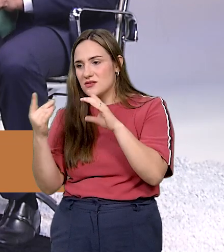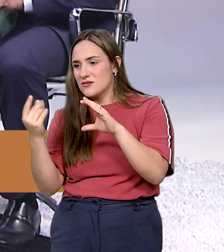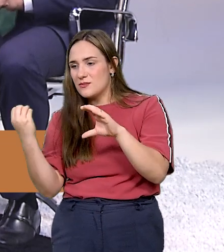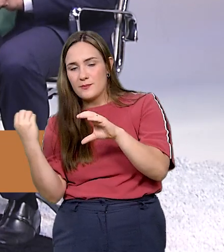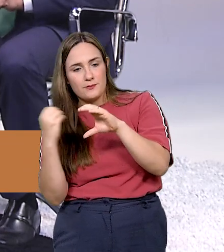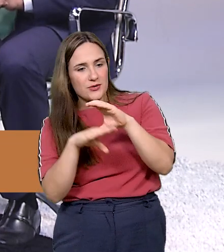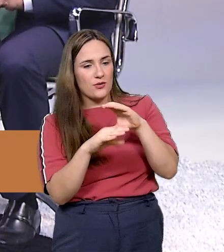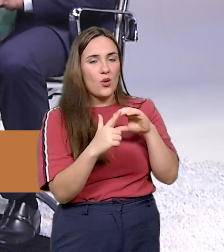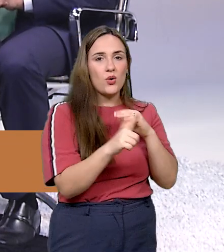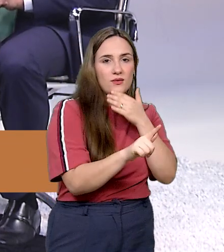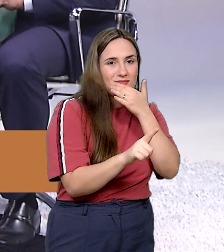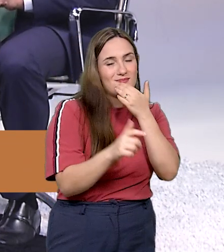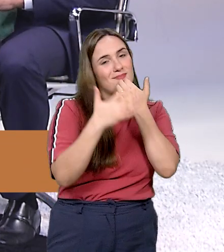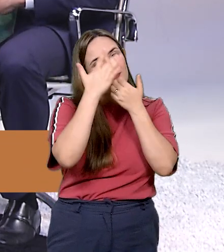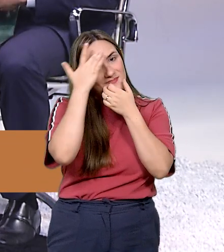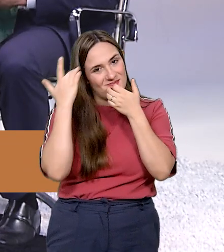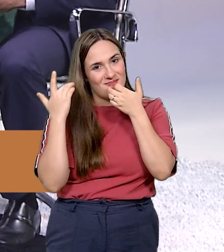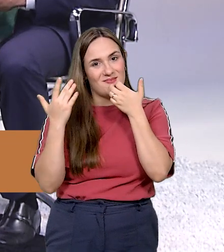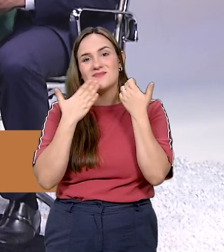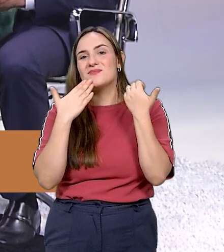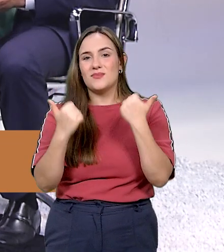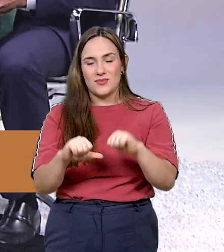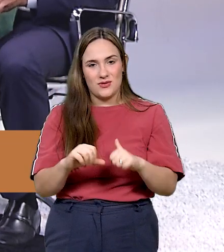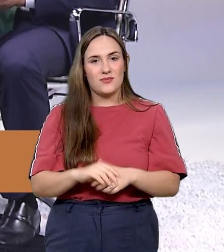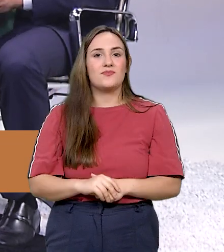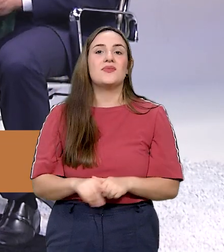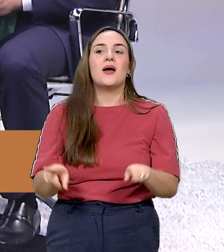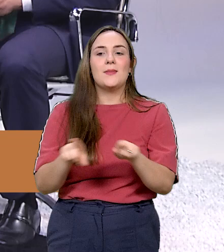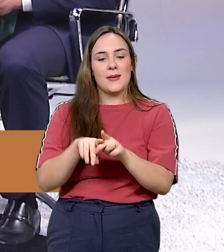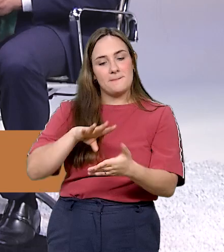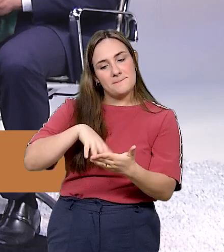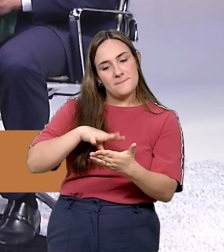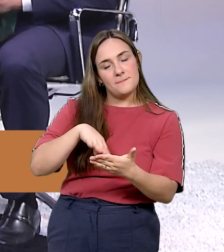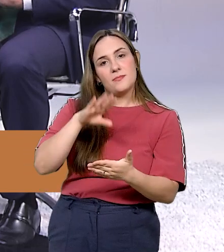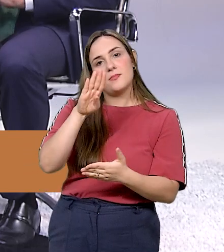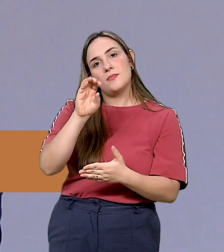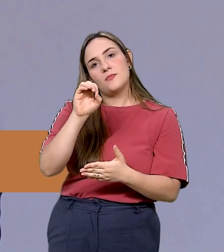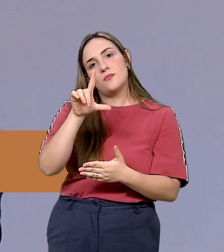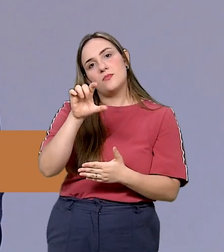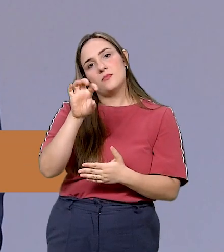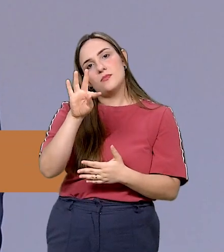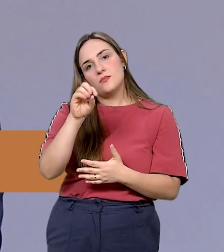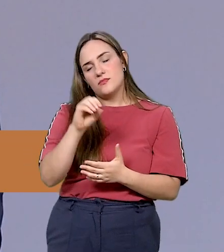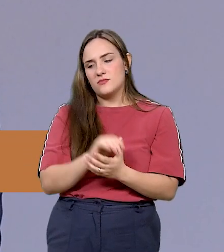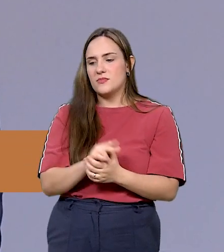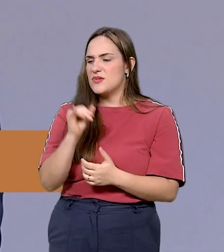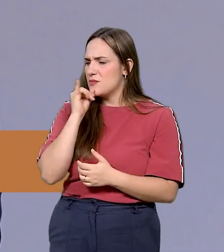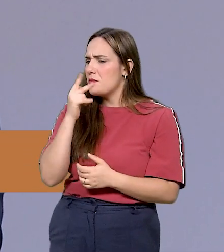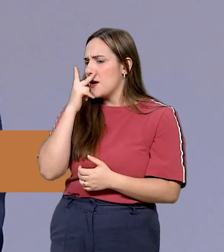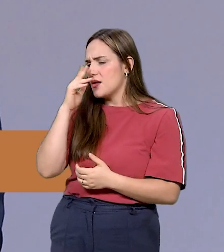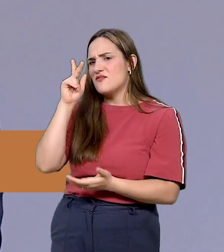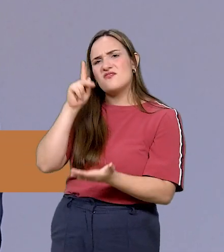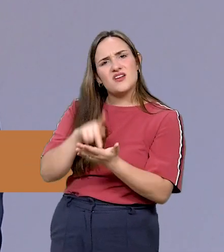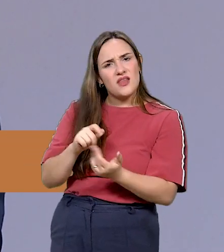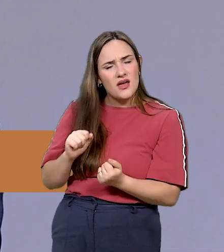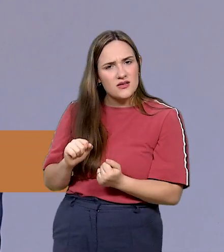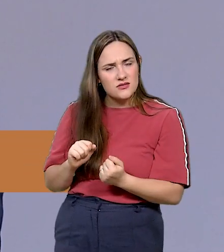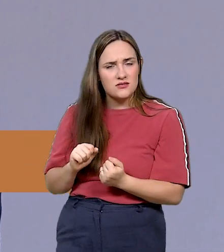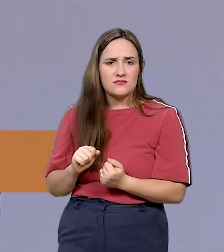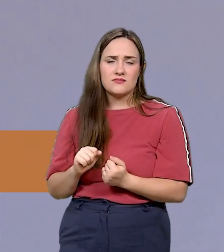uma terceira pessoa. Isso também acontece nos casos de boleto. Você identifica um boleto que seria